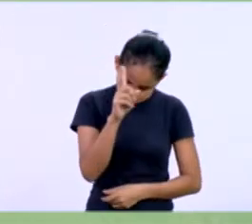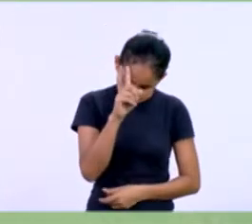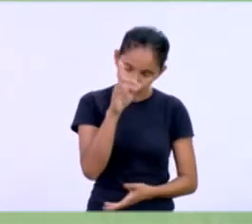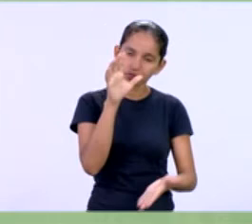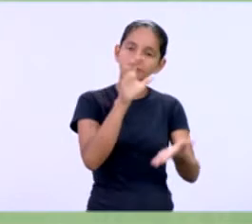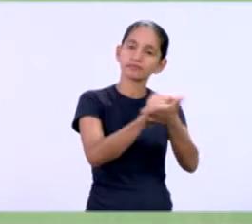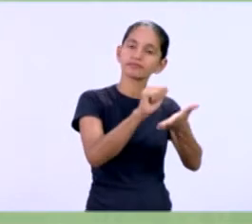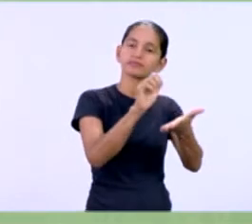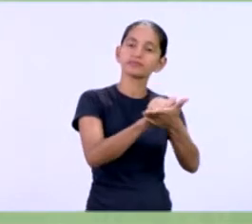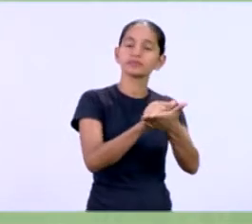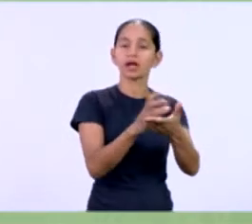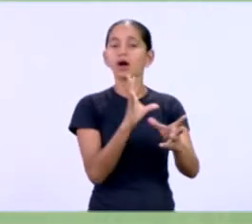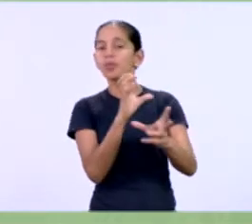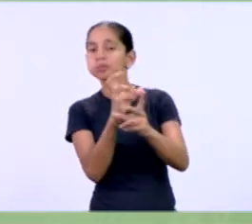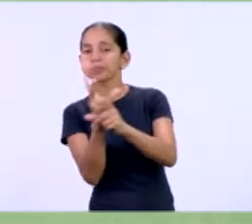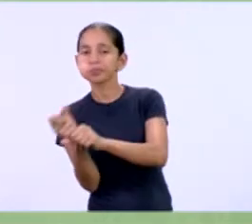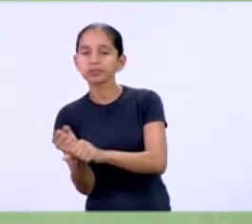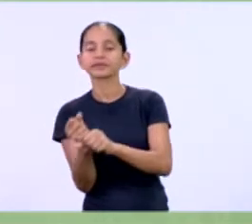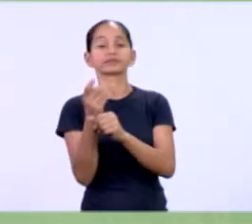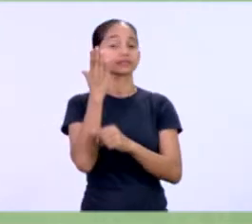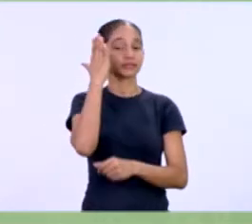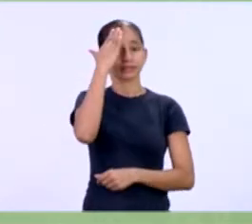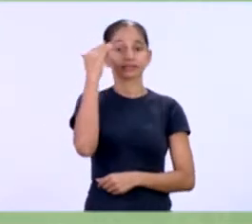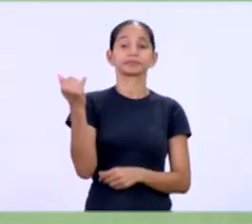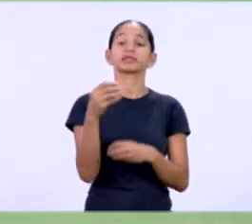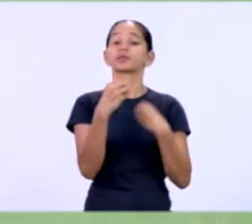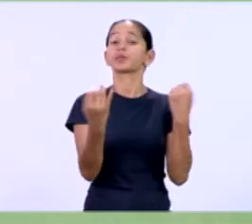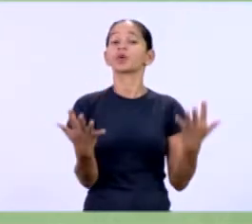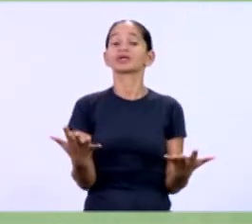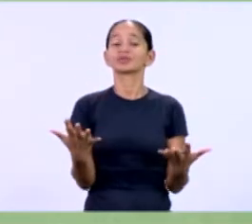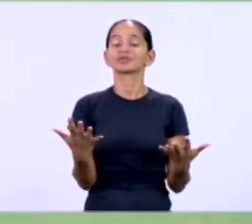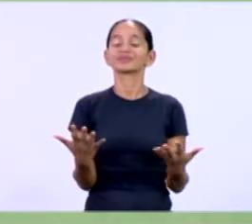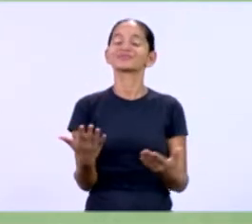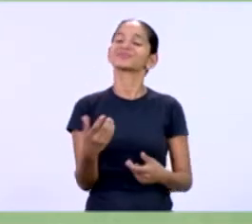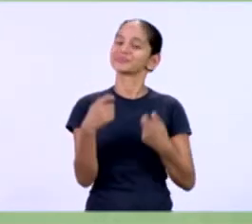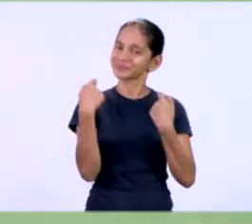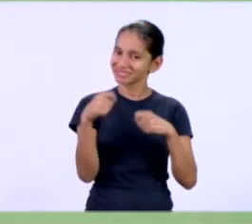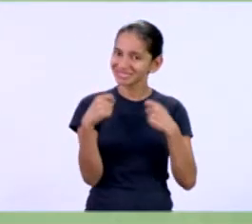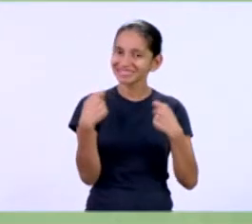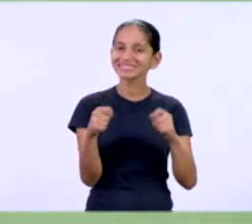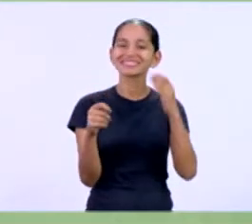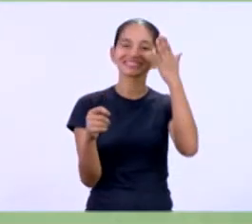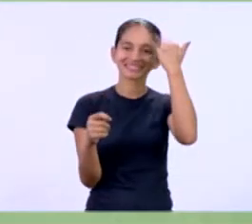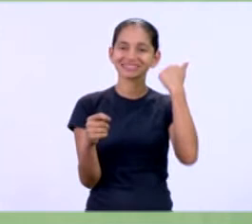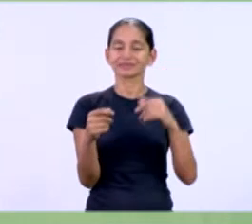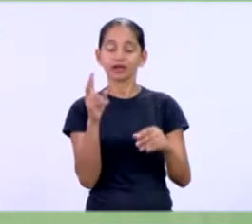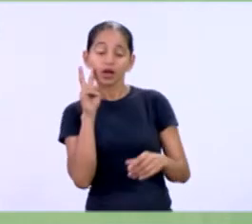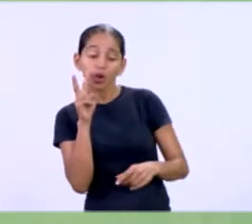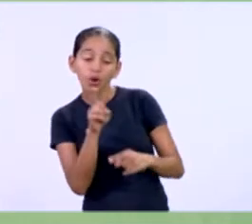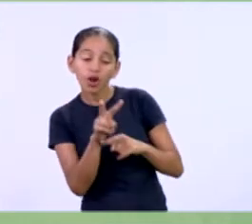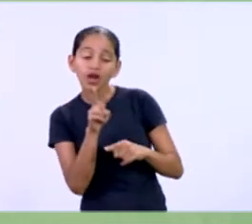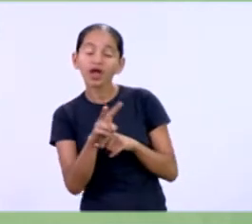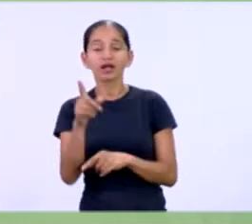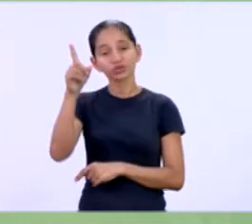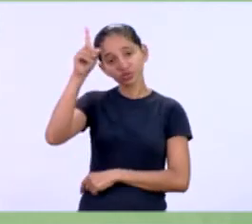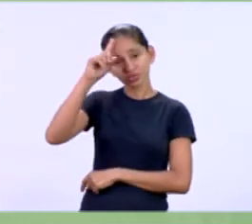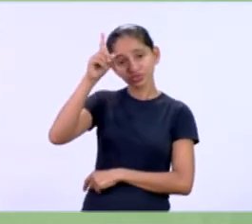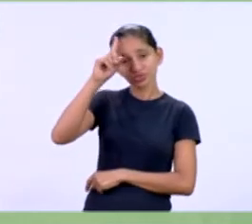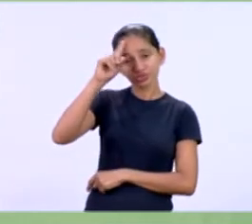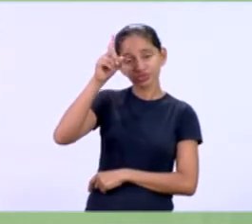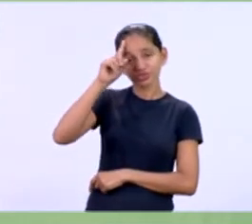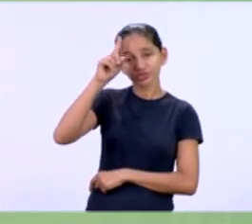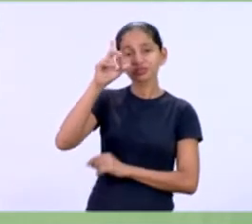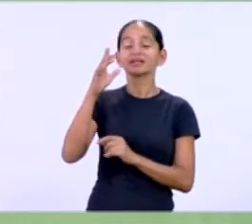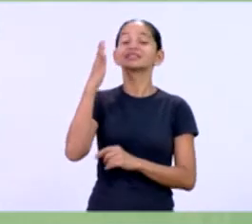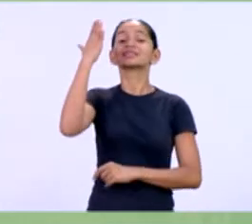registros de controle diário de caixa permitem à empresa saber a origem e